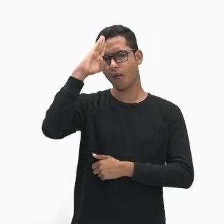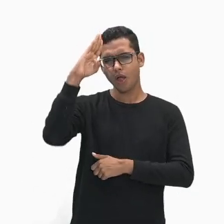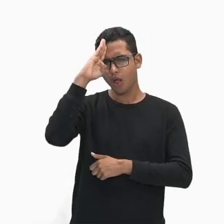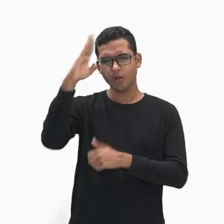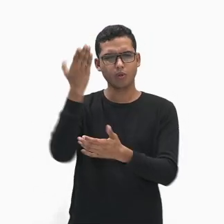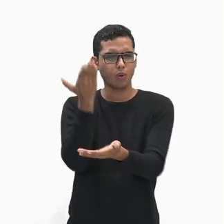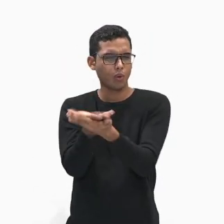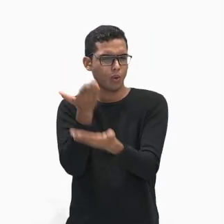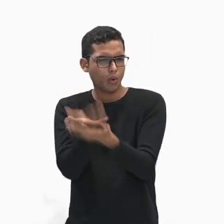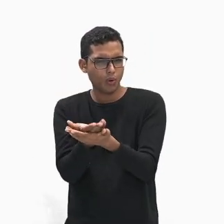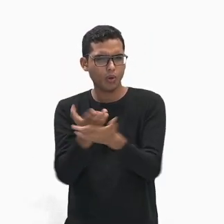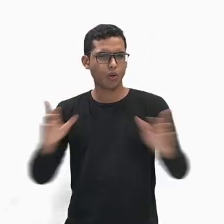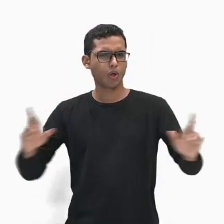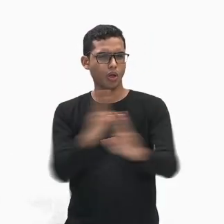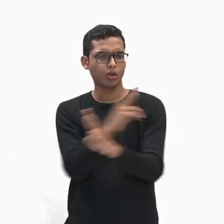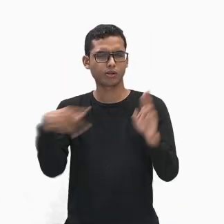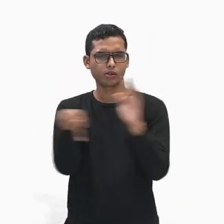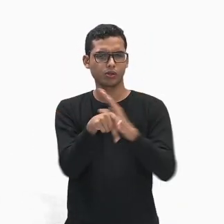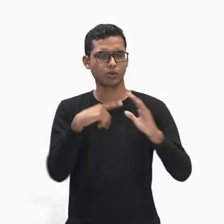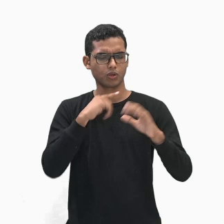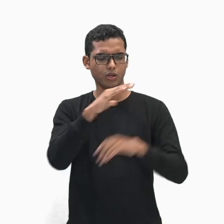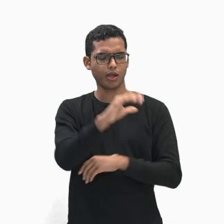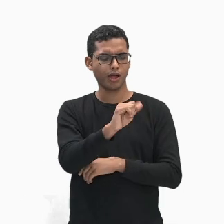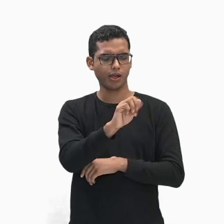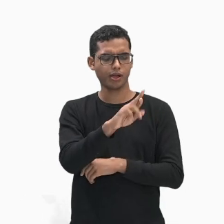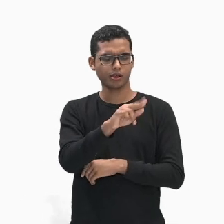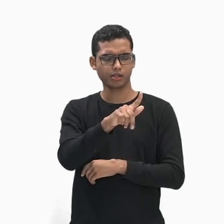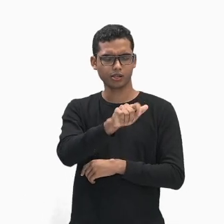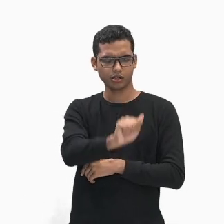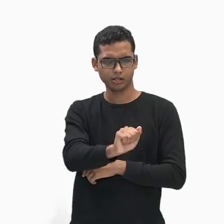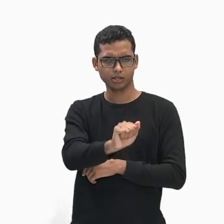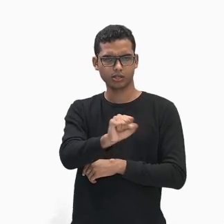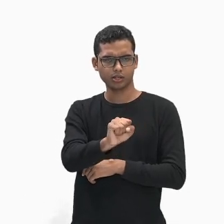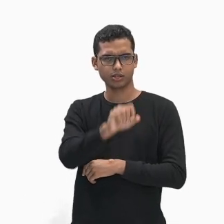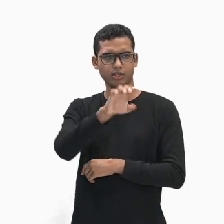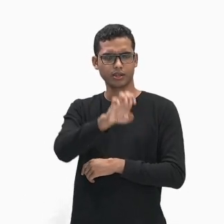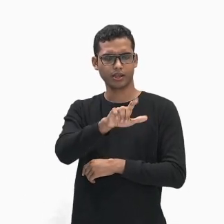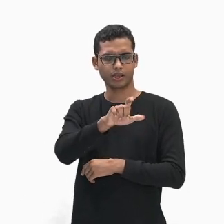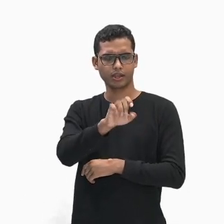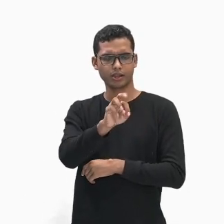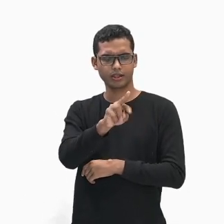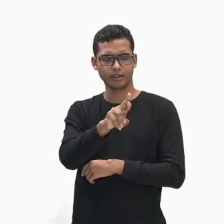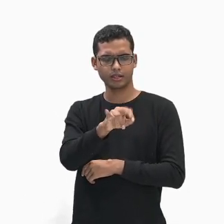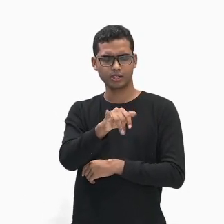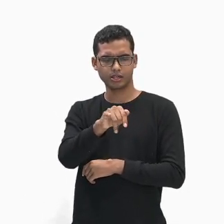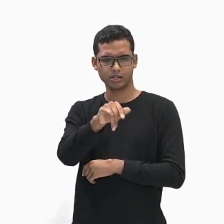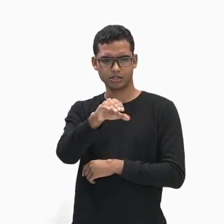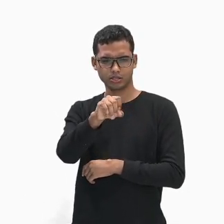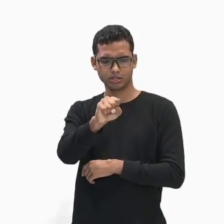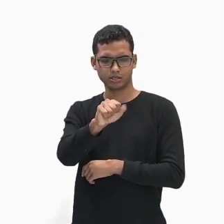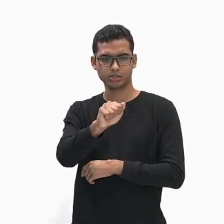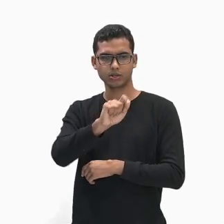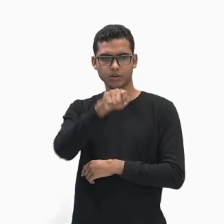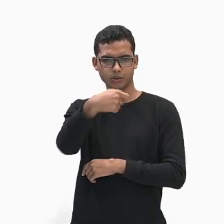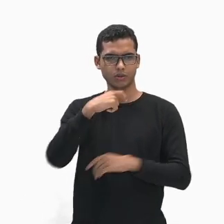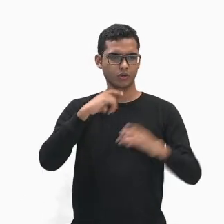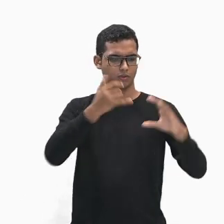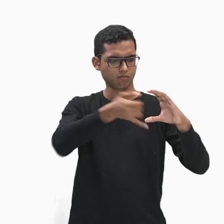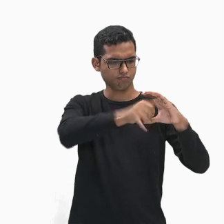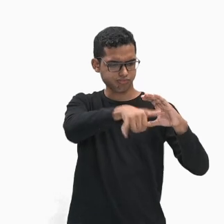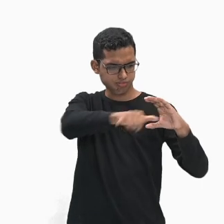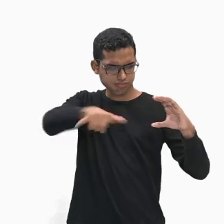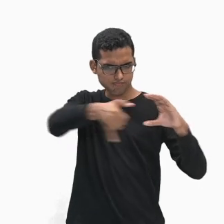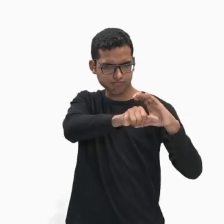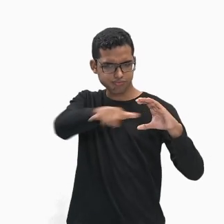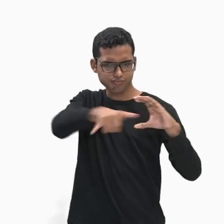pelo estudo de fenômenos associados a cargas elétricas. Aí você